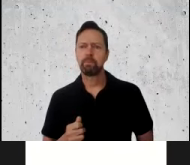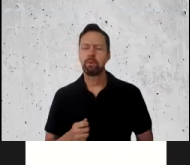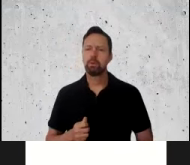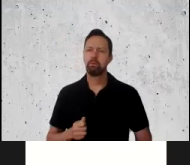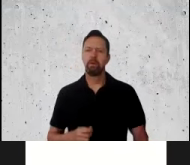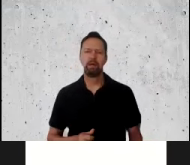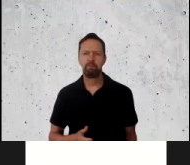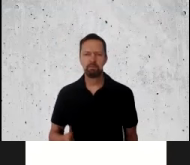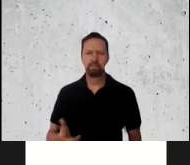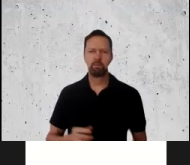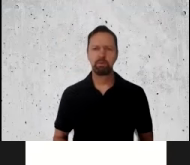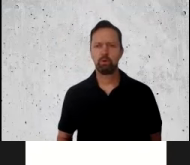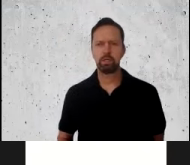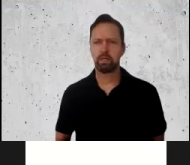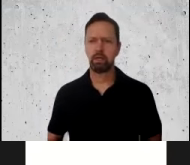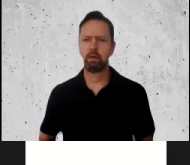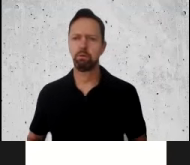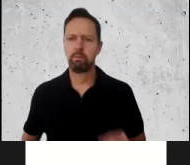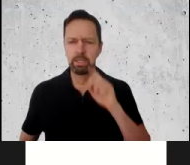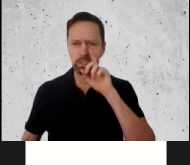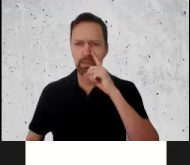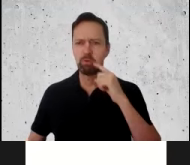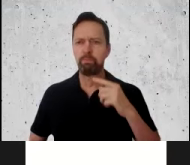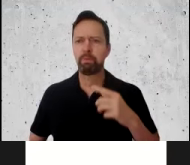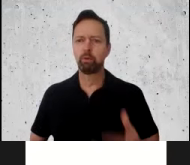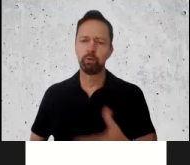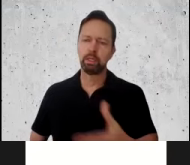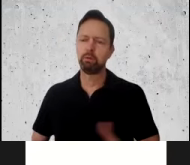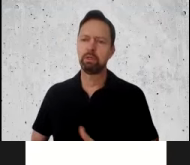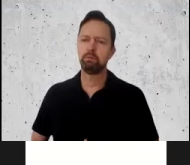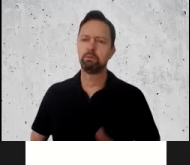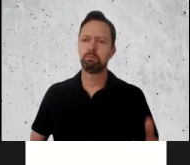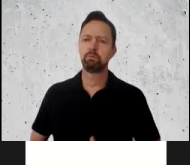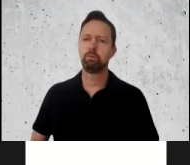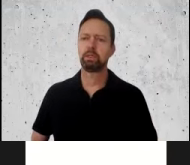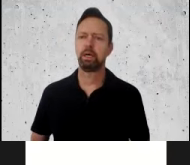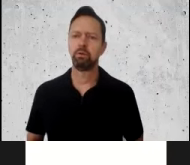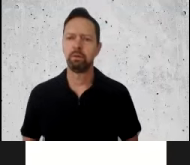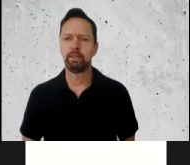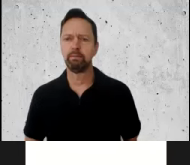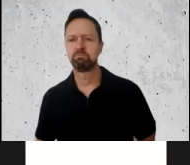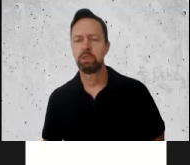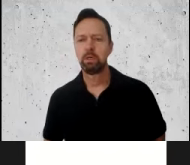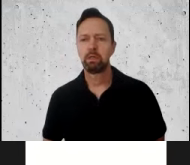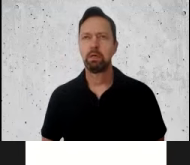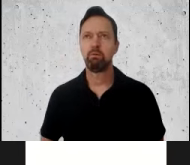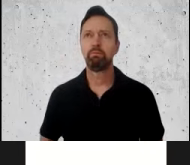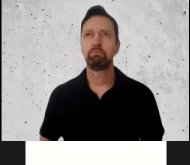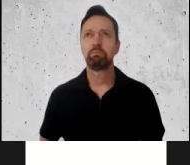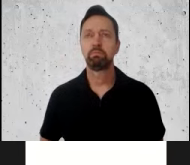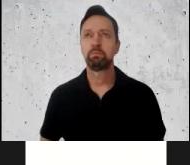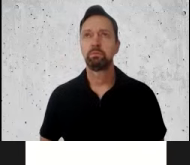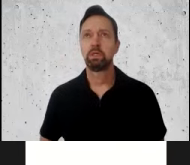Ah, é mais ou menos a mesma coisa. O debate é geralmente uma pergunta, né? um comentário.